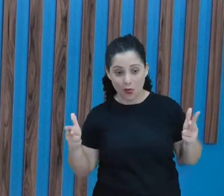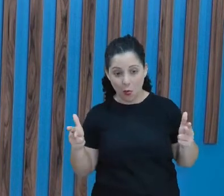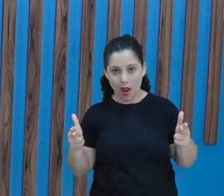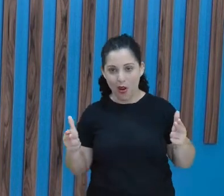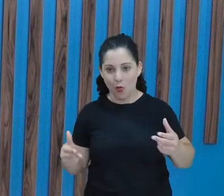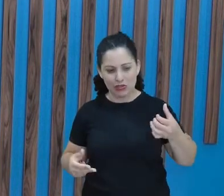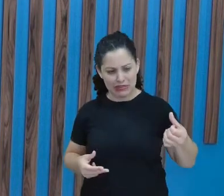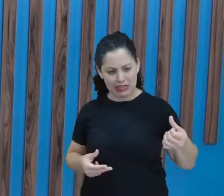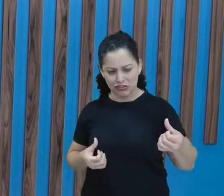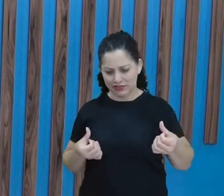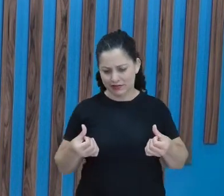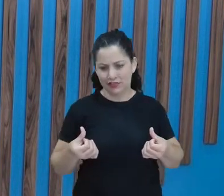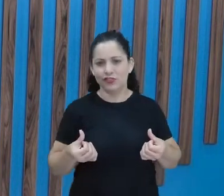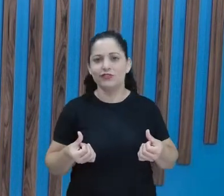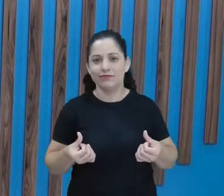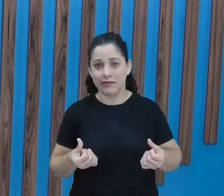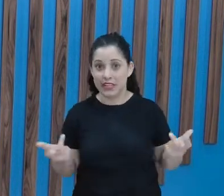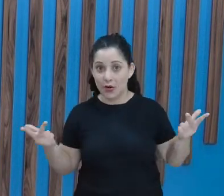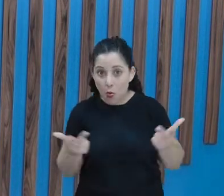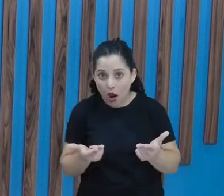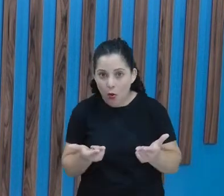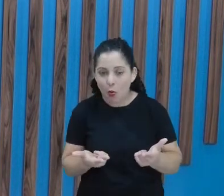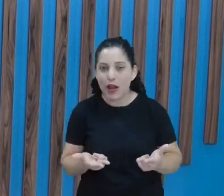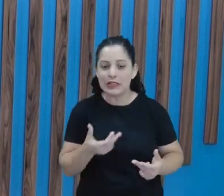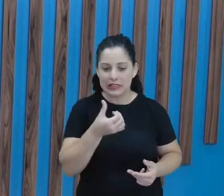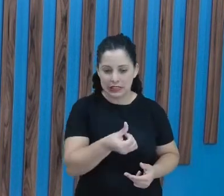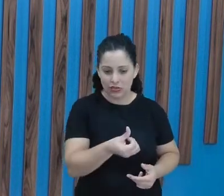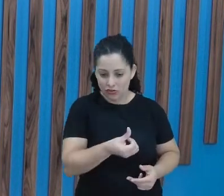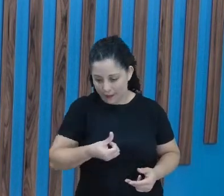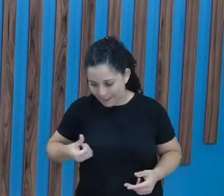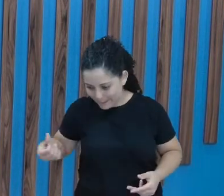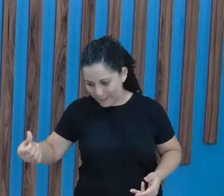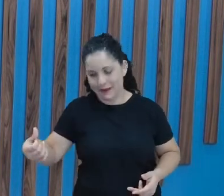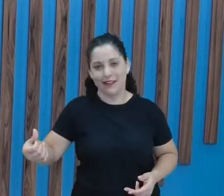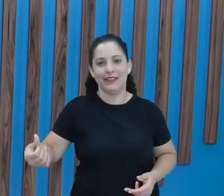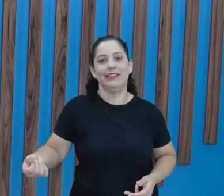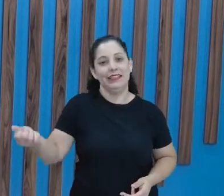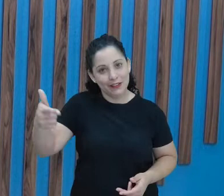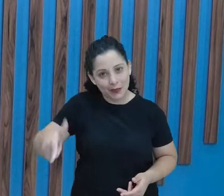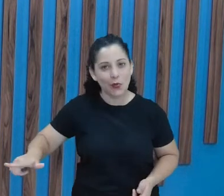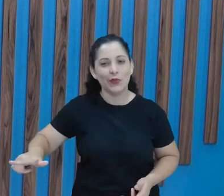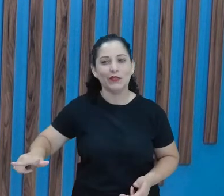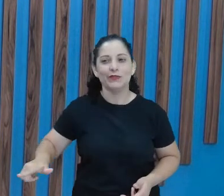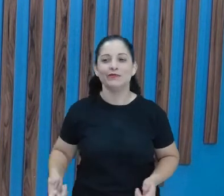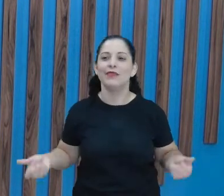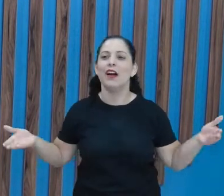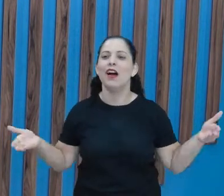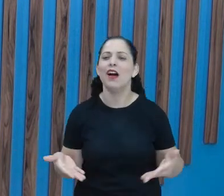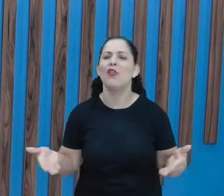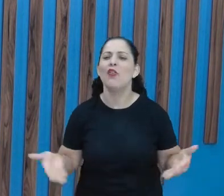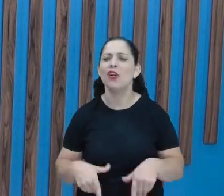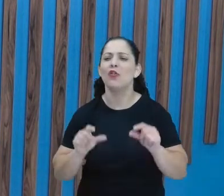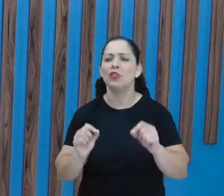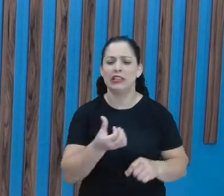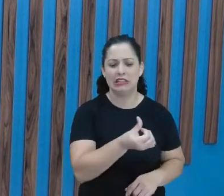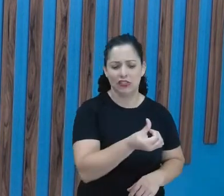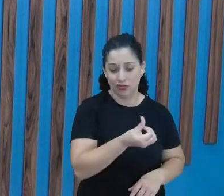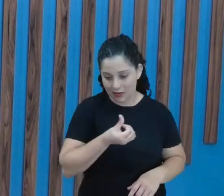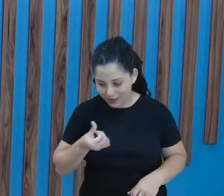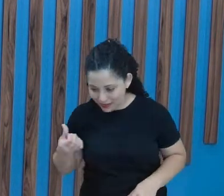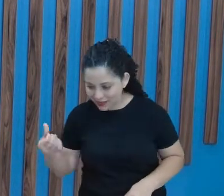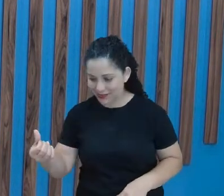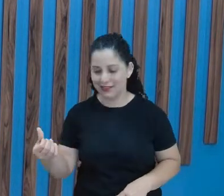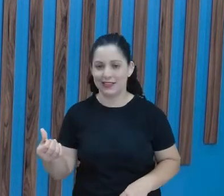são iguais, aí você apenas repete. Ó, repete. E aí, o objetivo é esse, Repete o 6